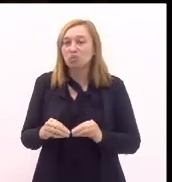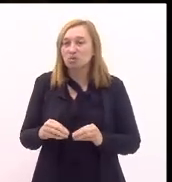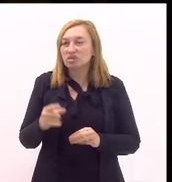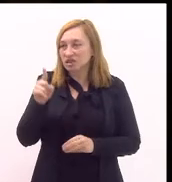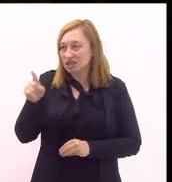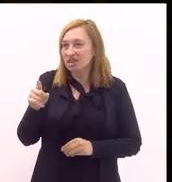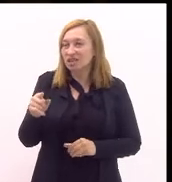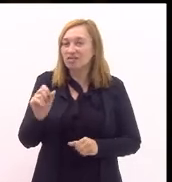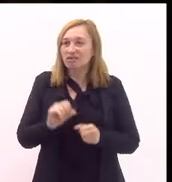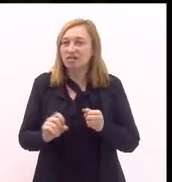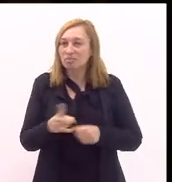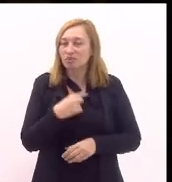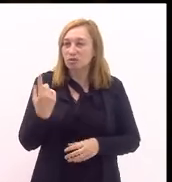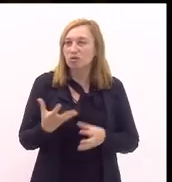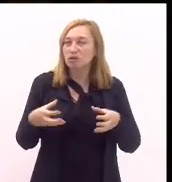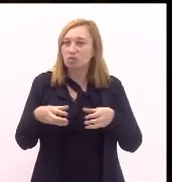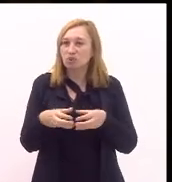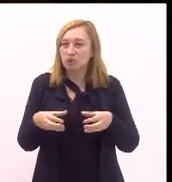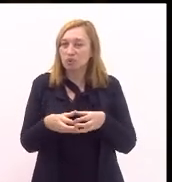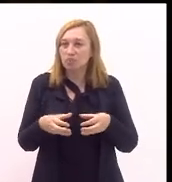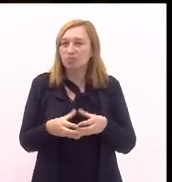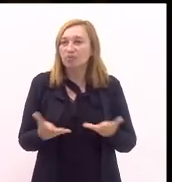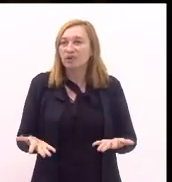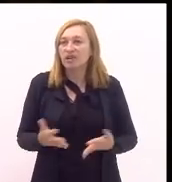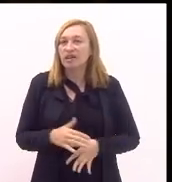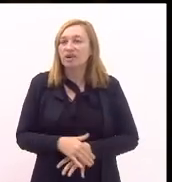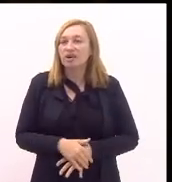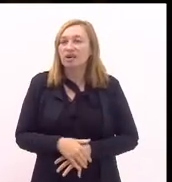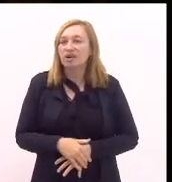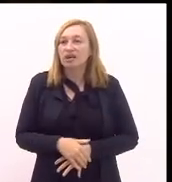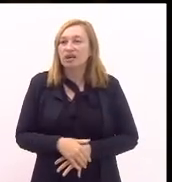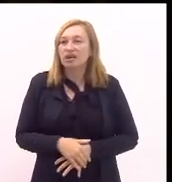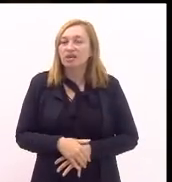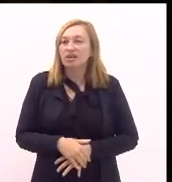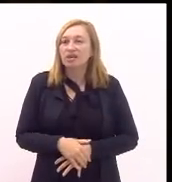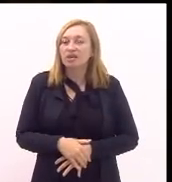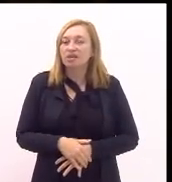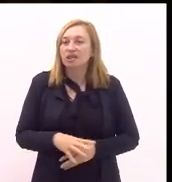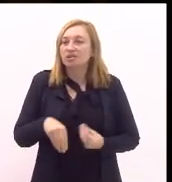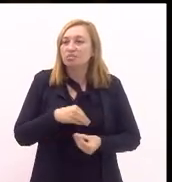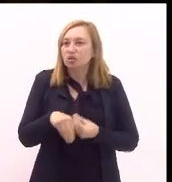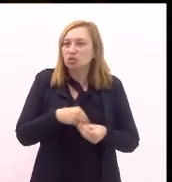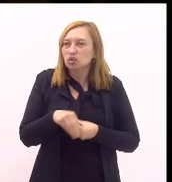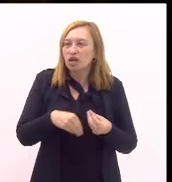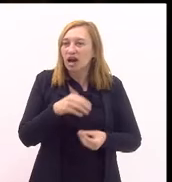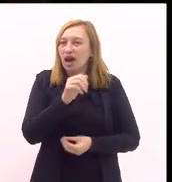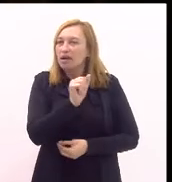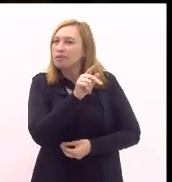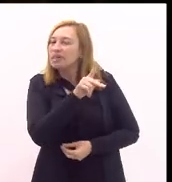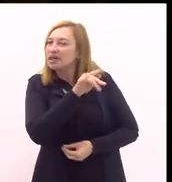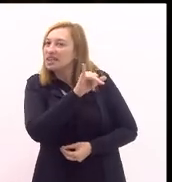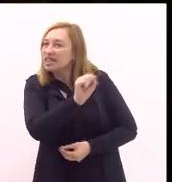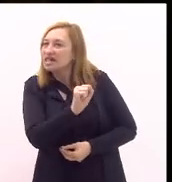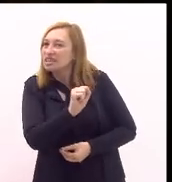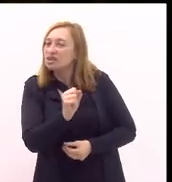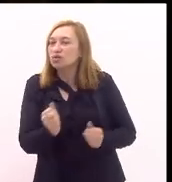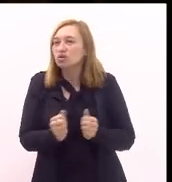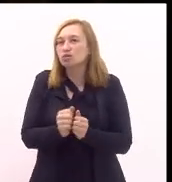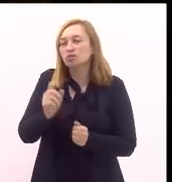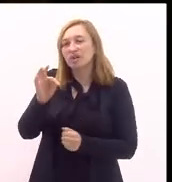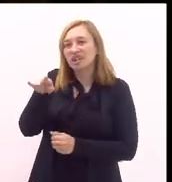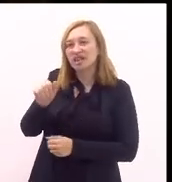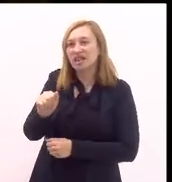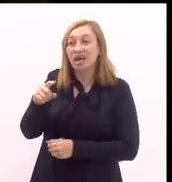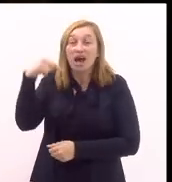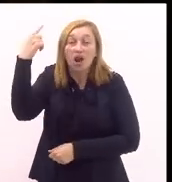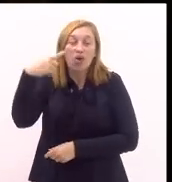que você tem feito pela nossa coletividade juntos e por e por misturar Abdias com com Benedita é